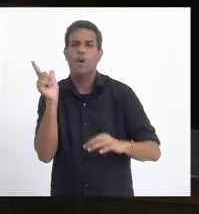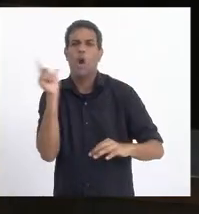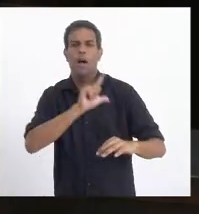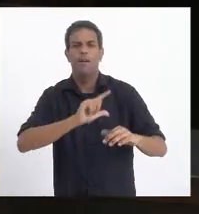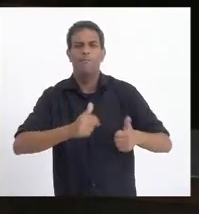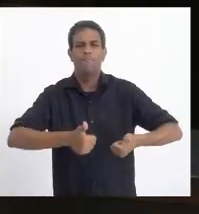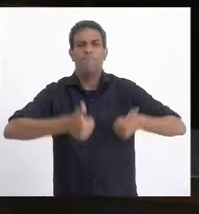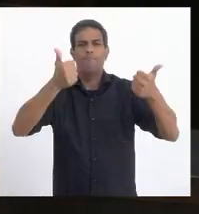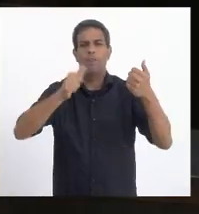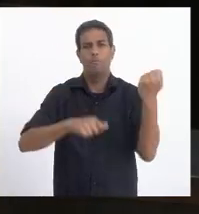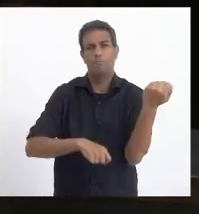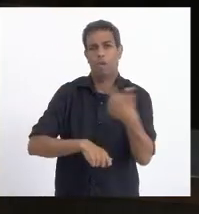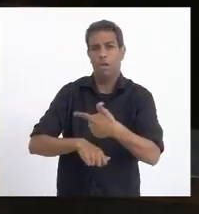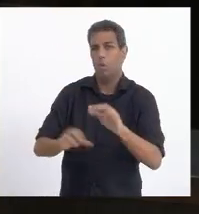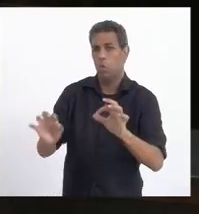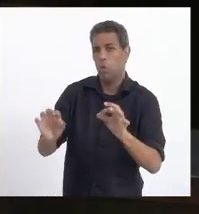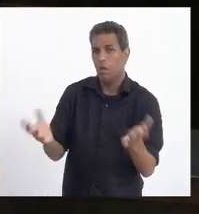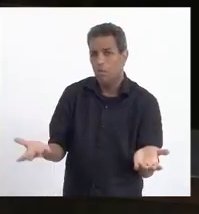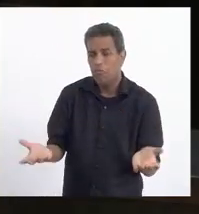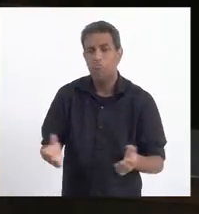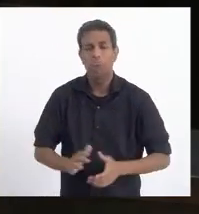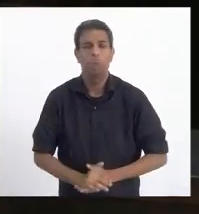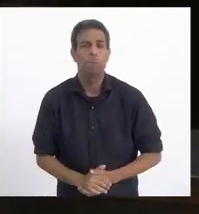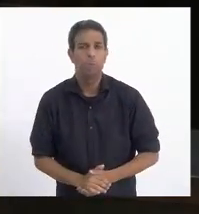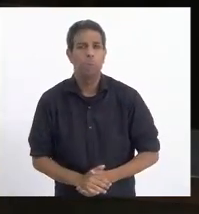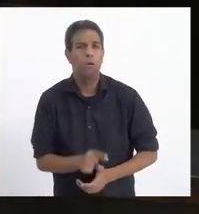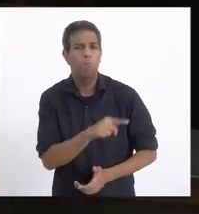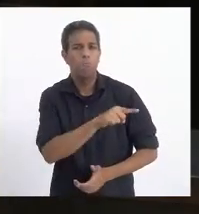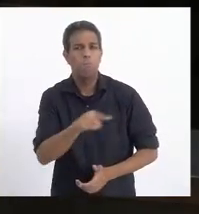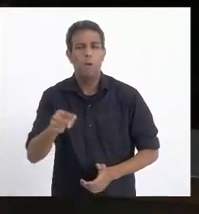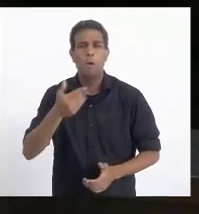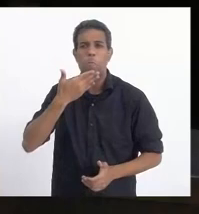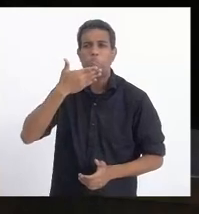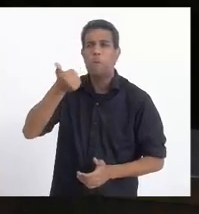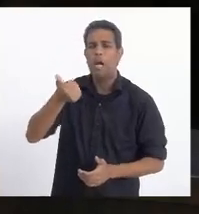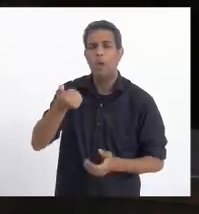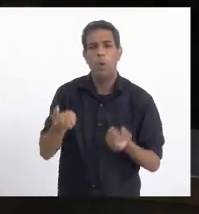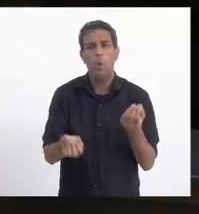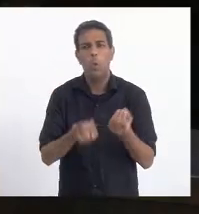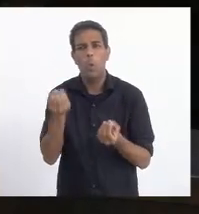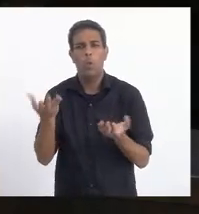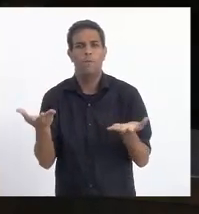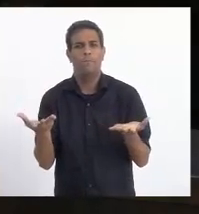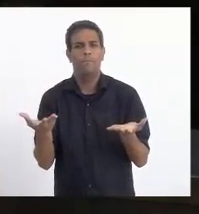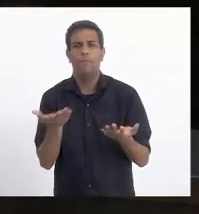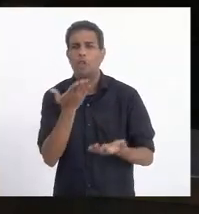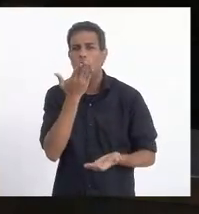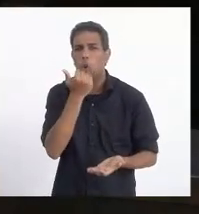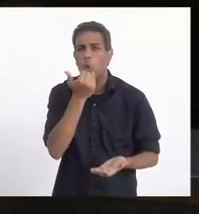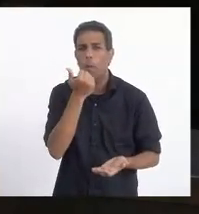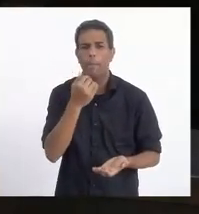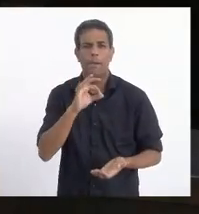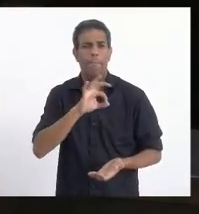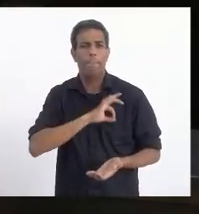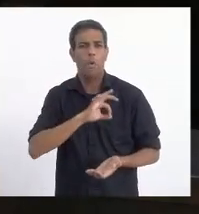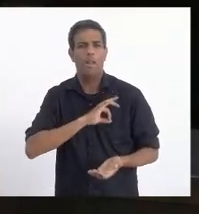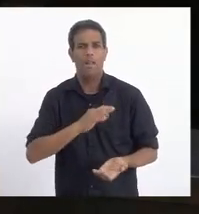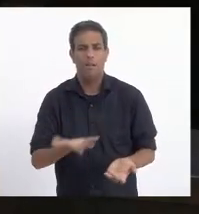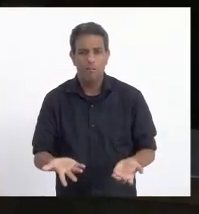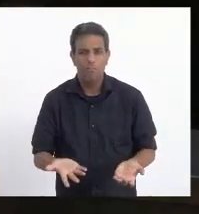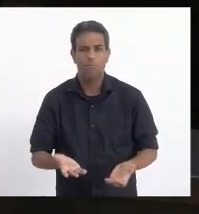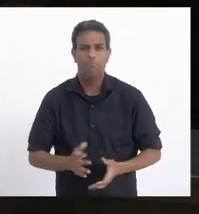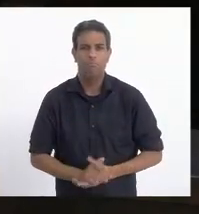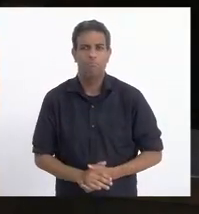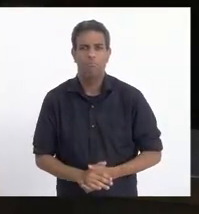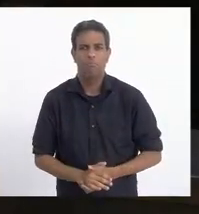melhora que nós não temos né inclusive na questão aí de melhorar a o caso de alimentação do policial militar o policial